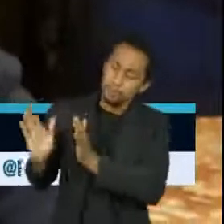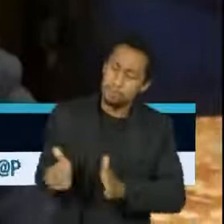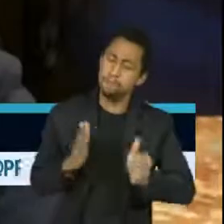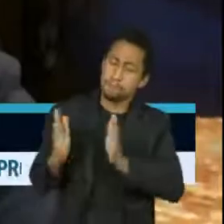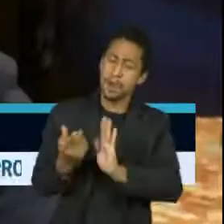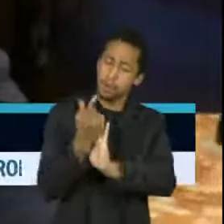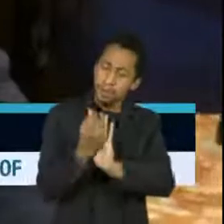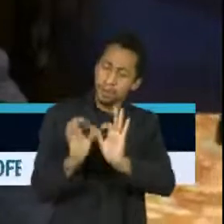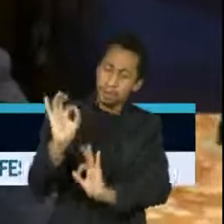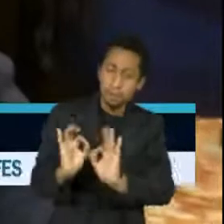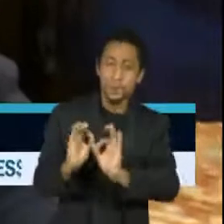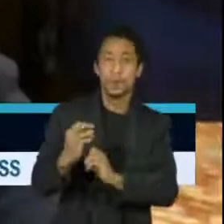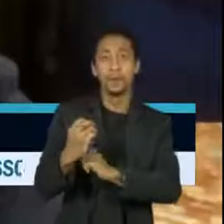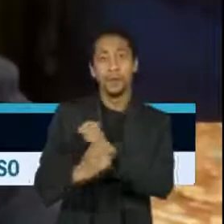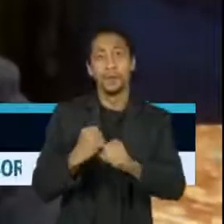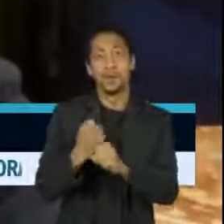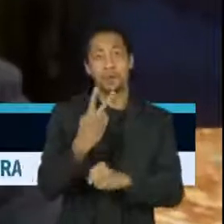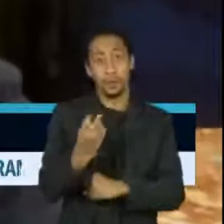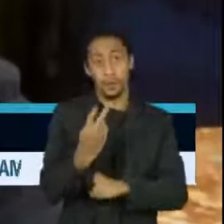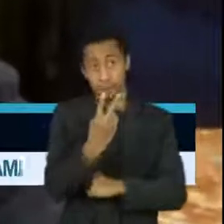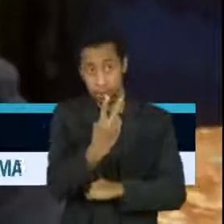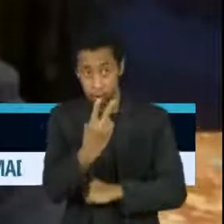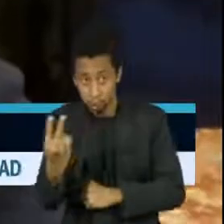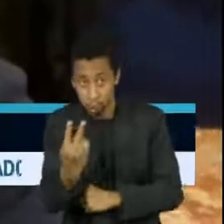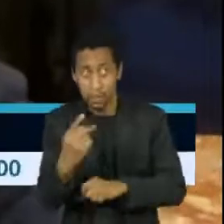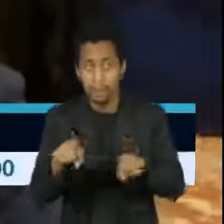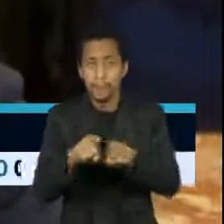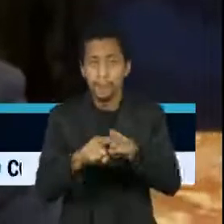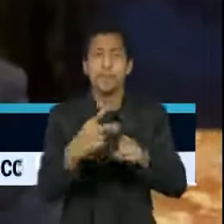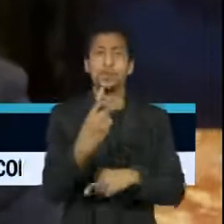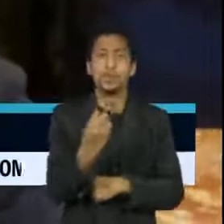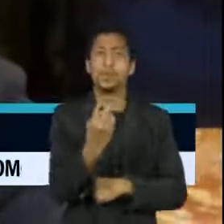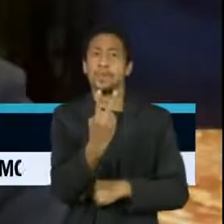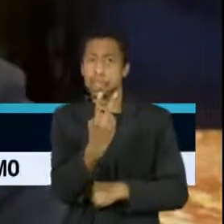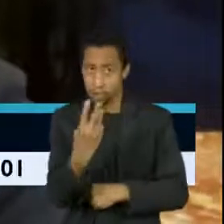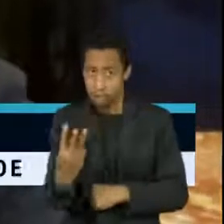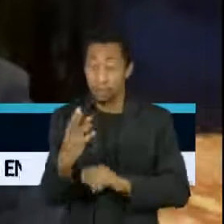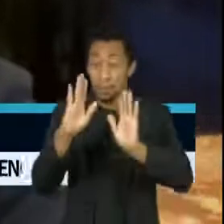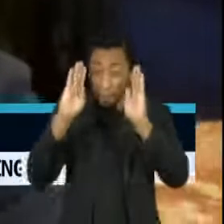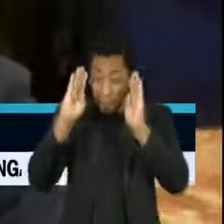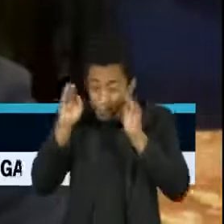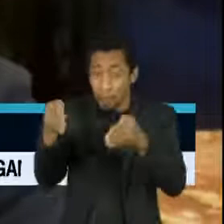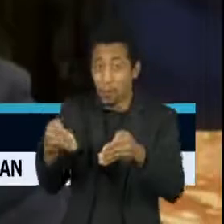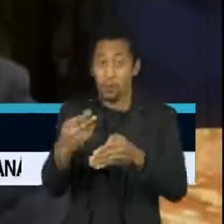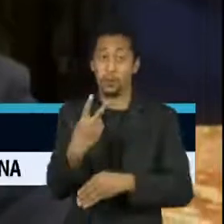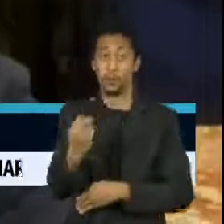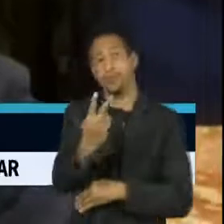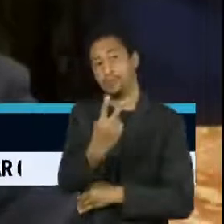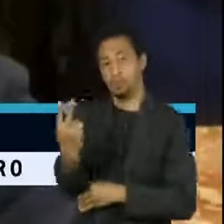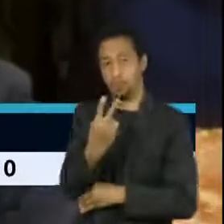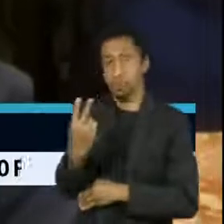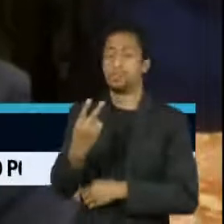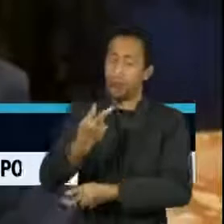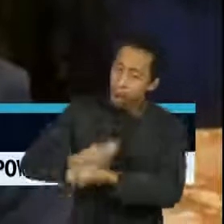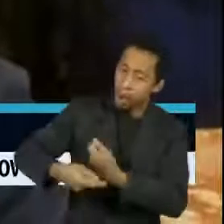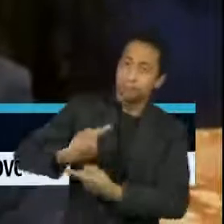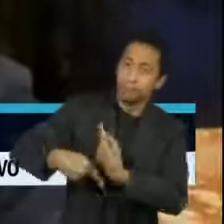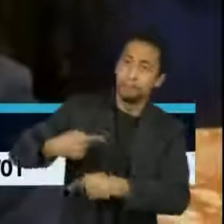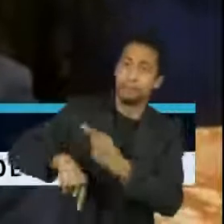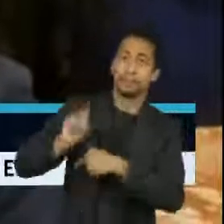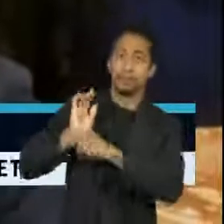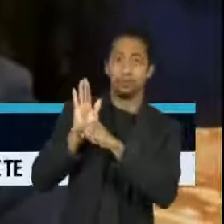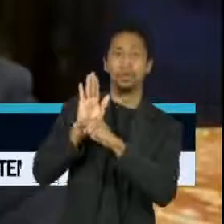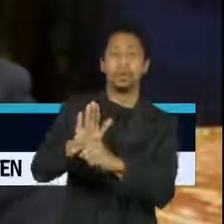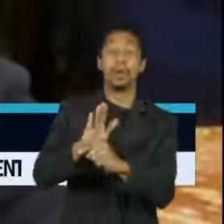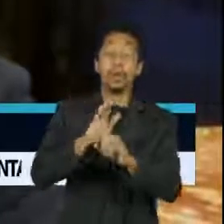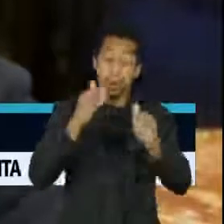orçamentos para 2022 e 2023, mas principalmente 2022, e realizando negócios tanto no mercado